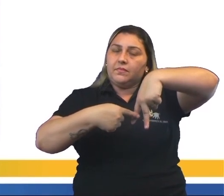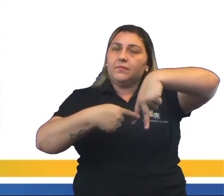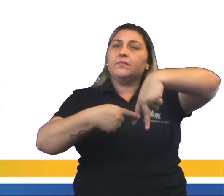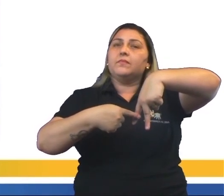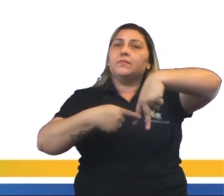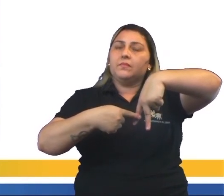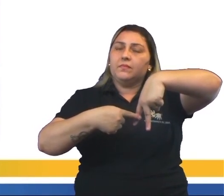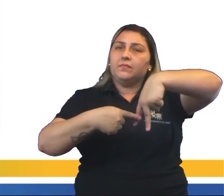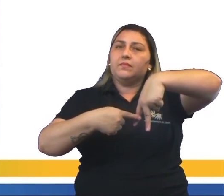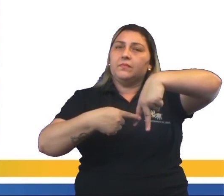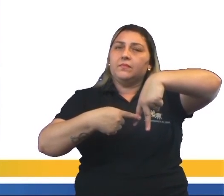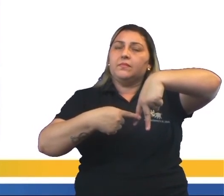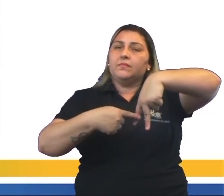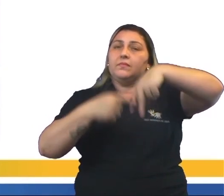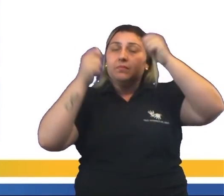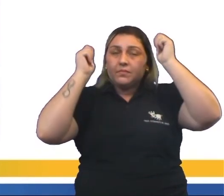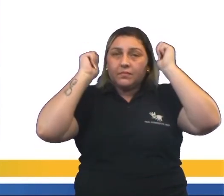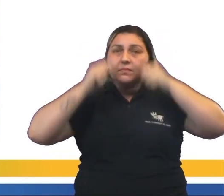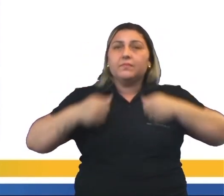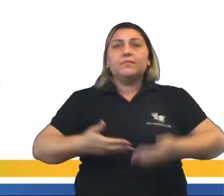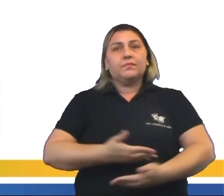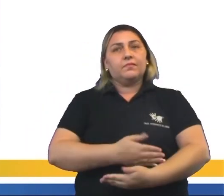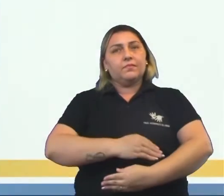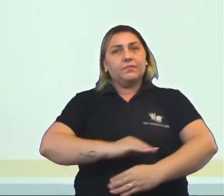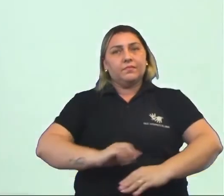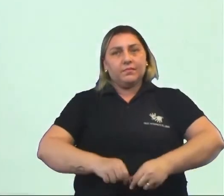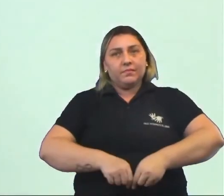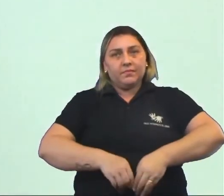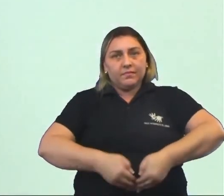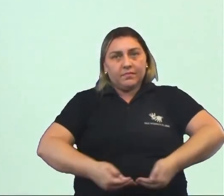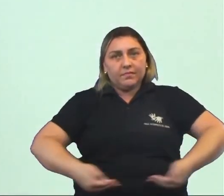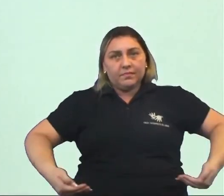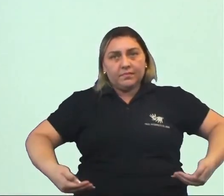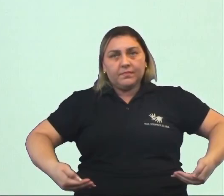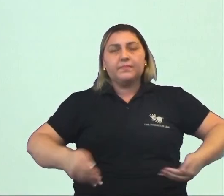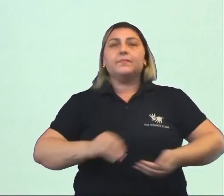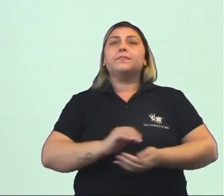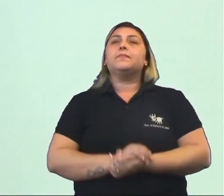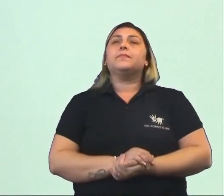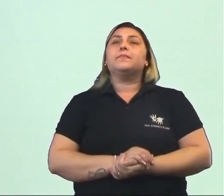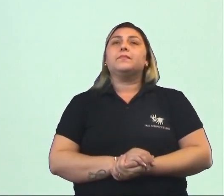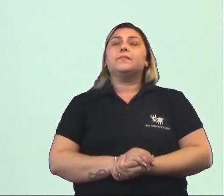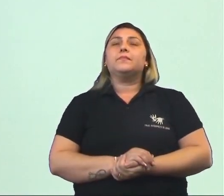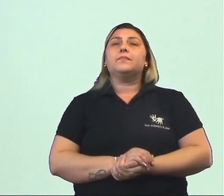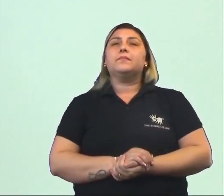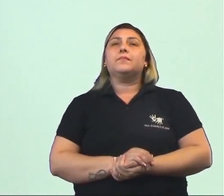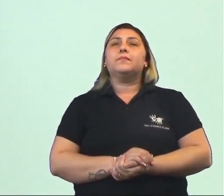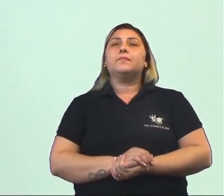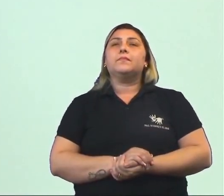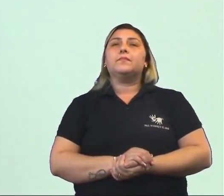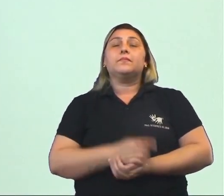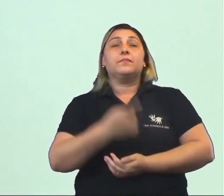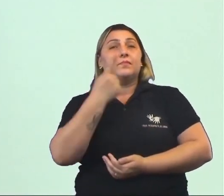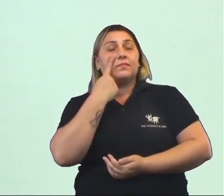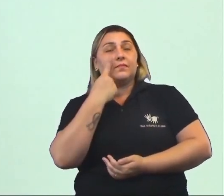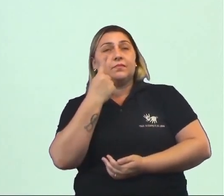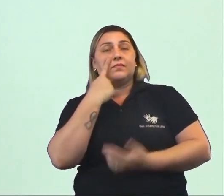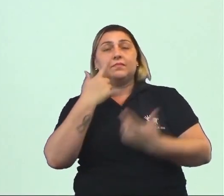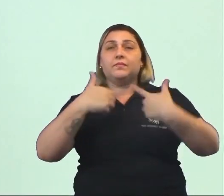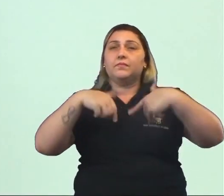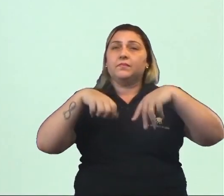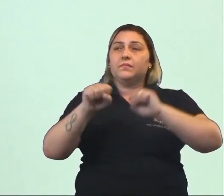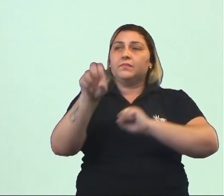se vestiram com calças por baixo dos vestidos. Gente, vejam só a